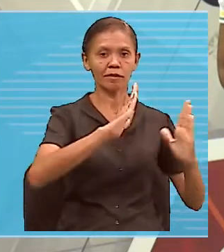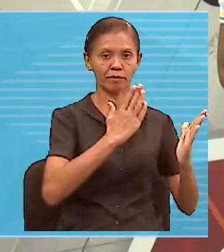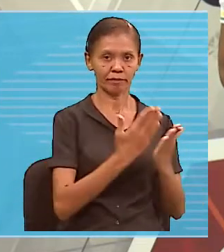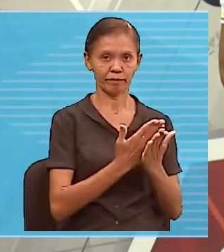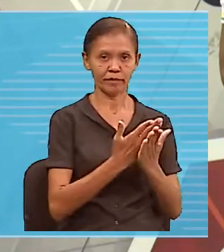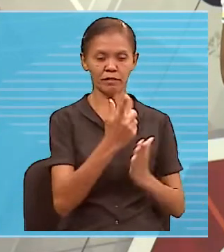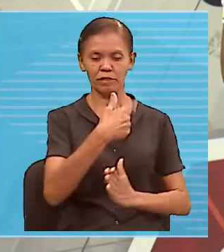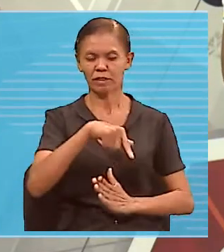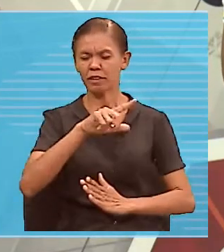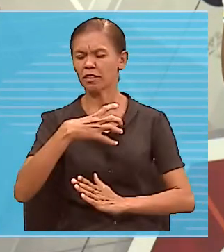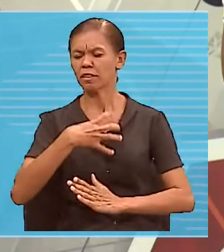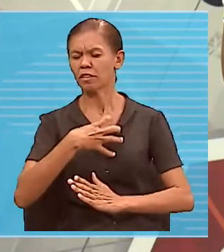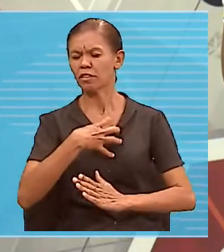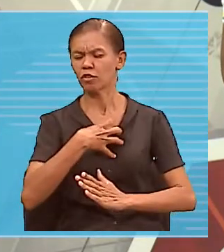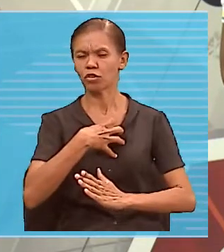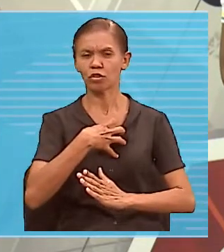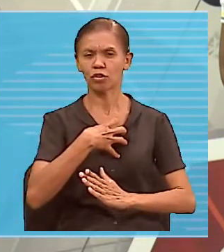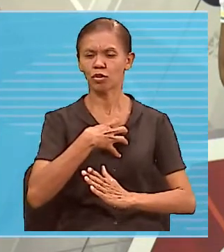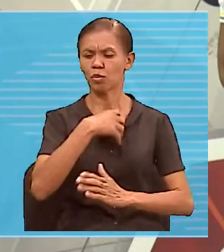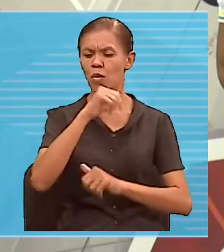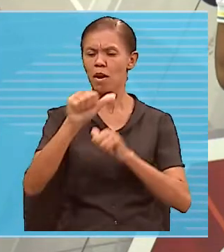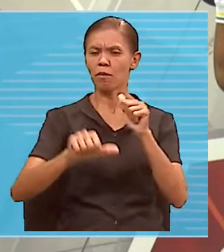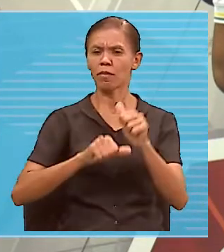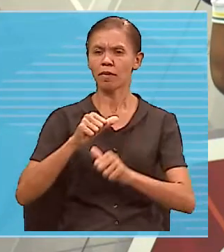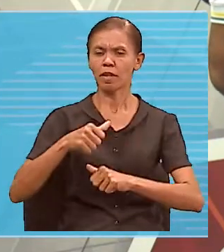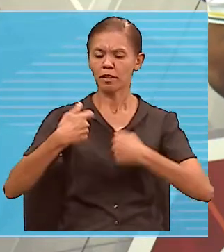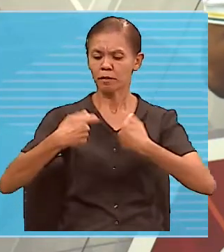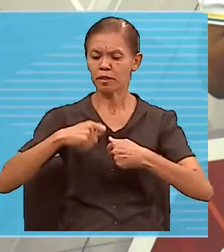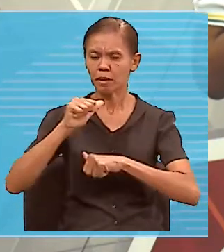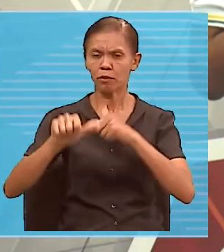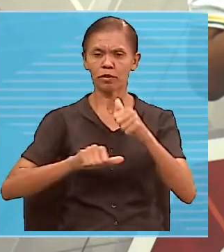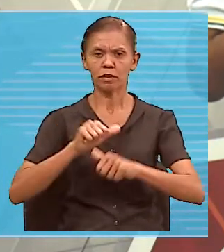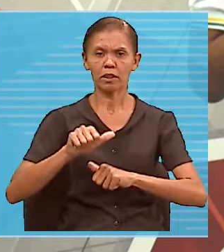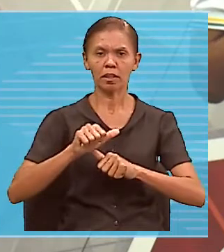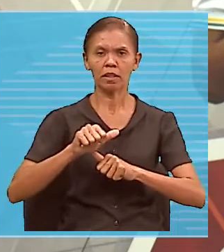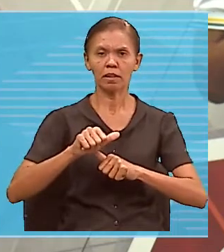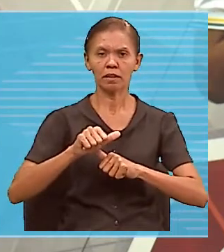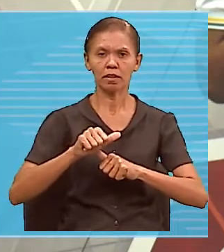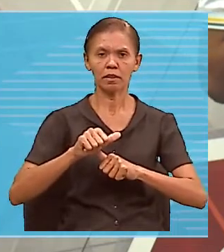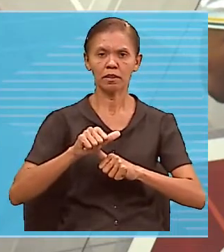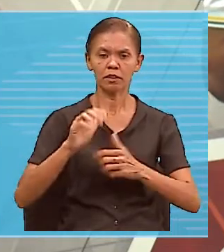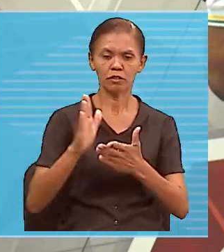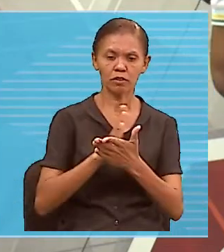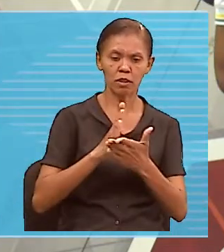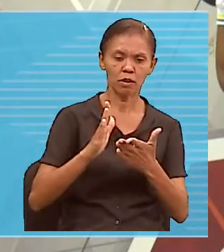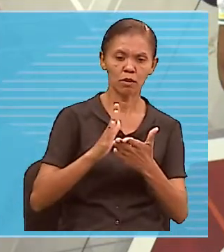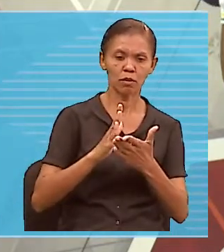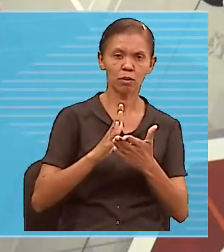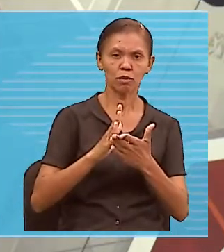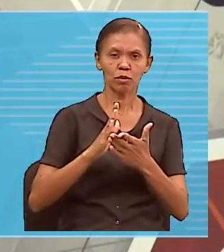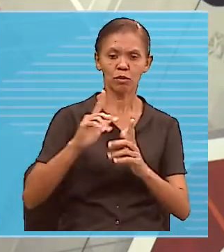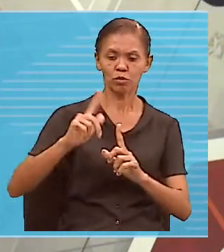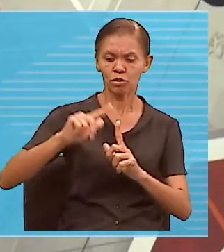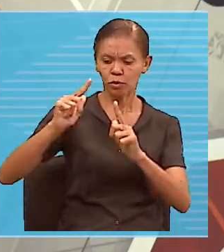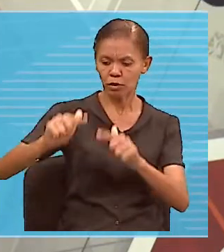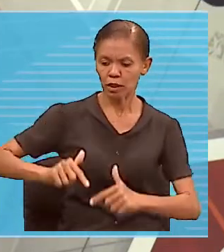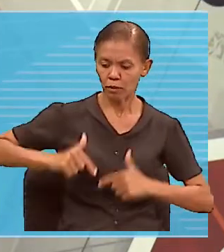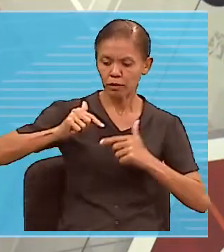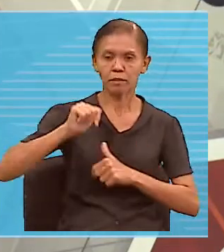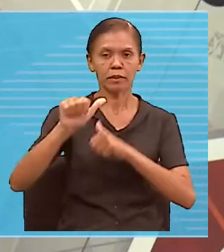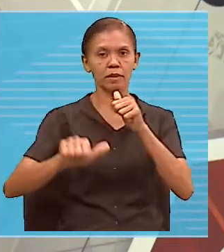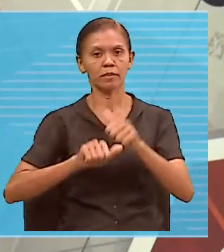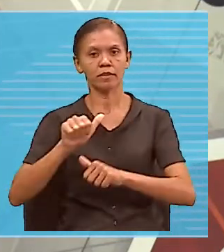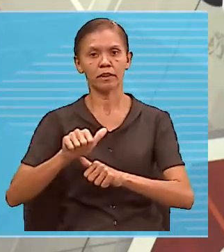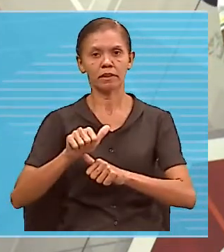agente daquela mudança? Algo que você queria que mudasse na escola e você teve que, de alguma forma, se mobilizar? Sim,